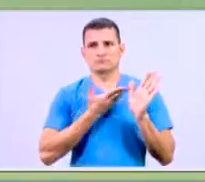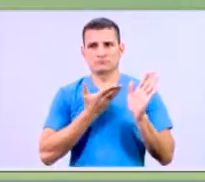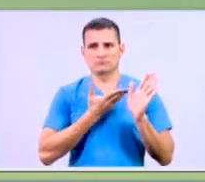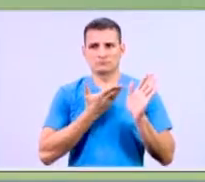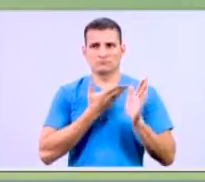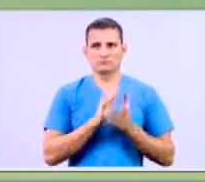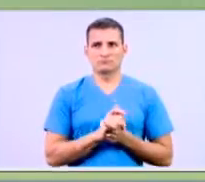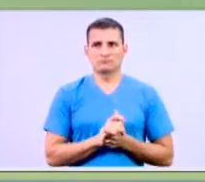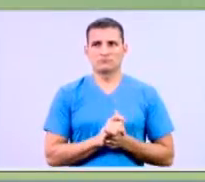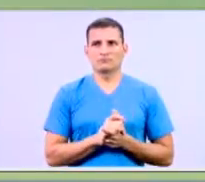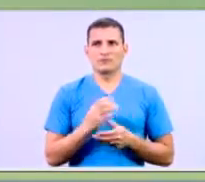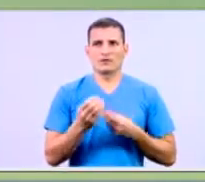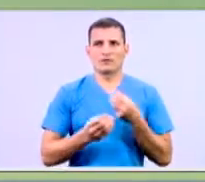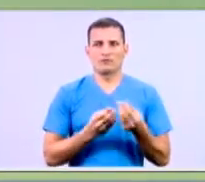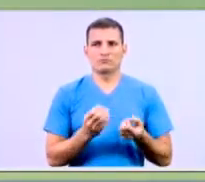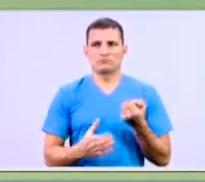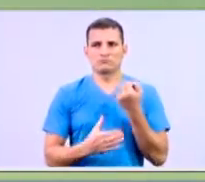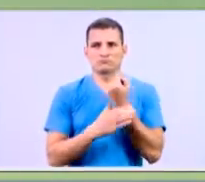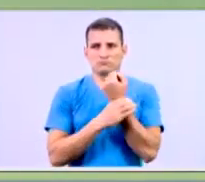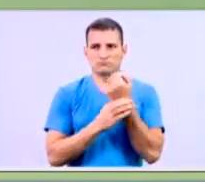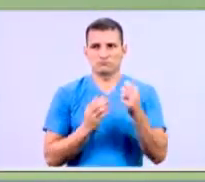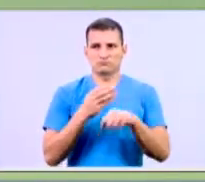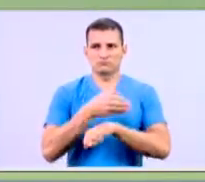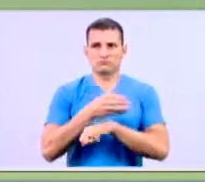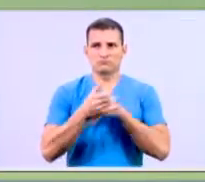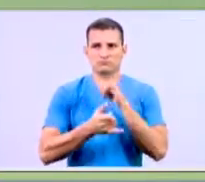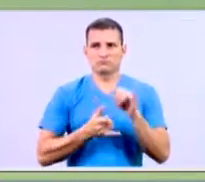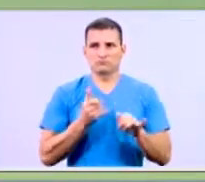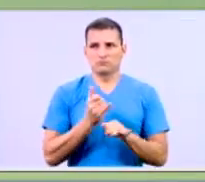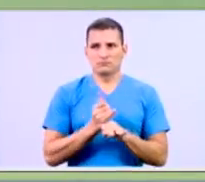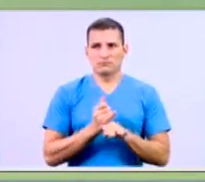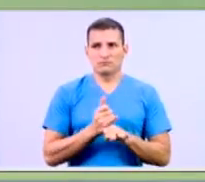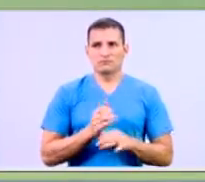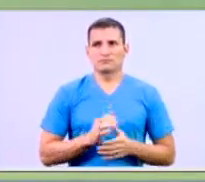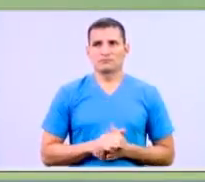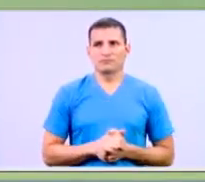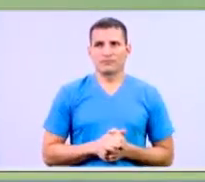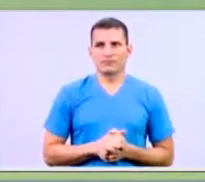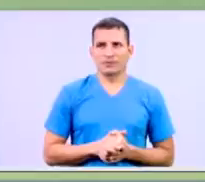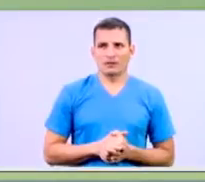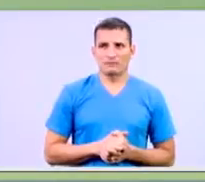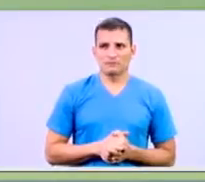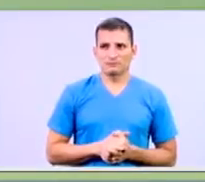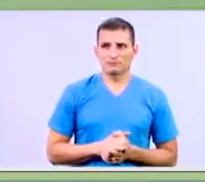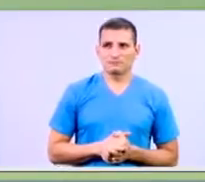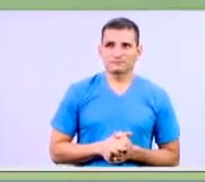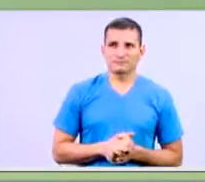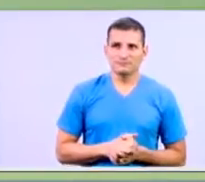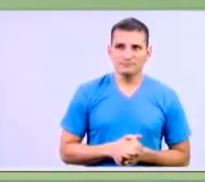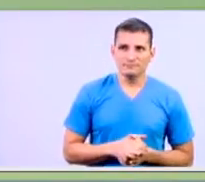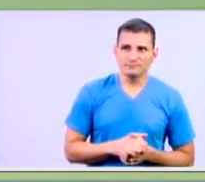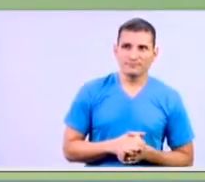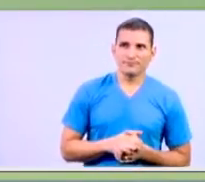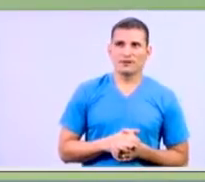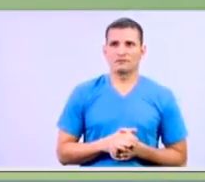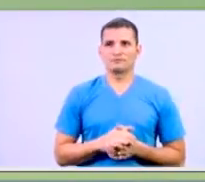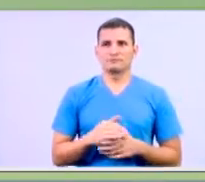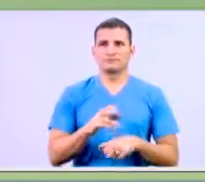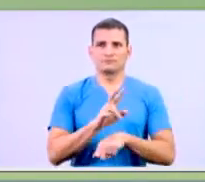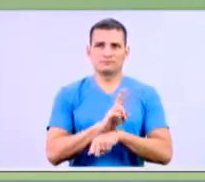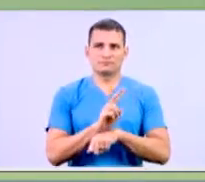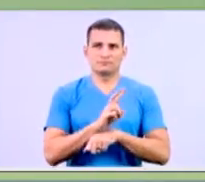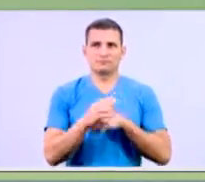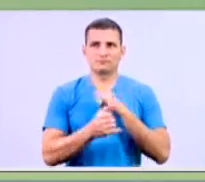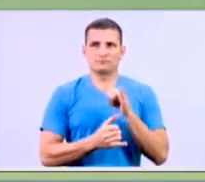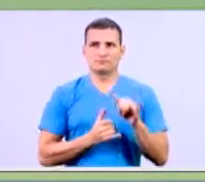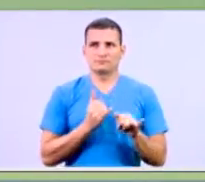se tornar um pouco mais seguro o acesso à internet. Por exemplo, na primeira aqui fala da segurança na internet, de